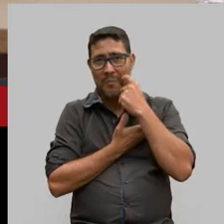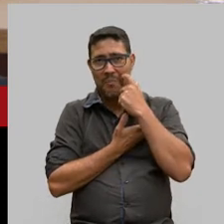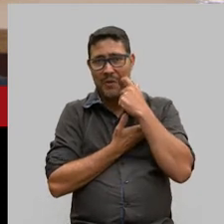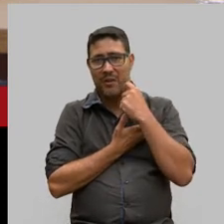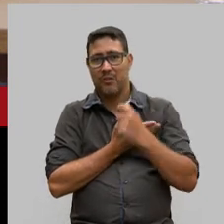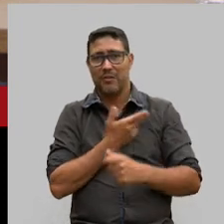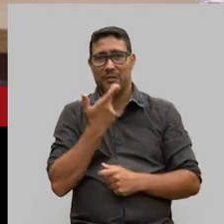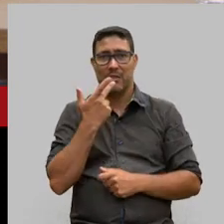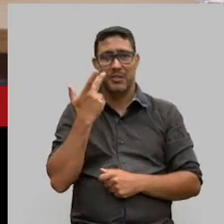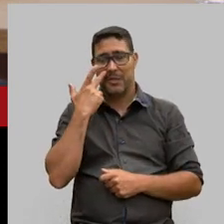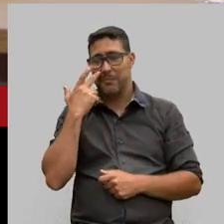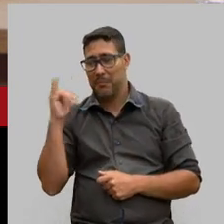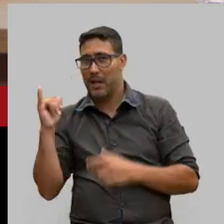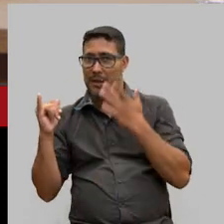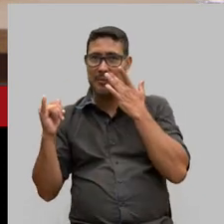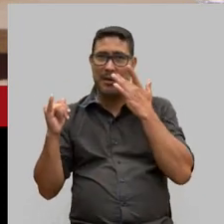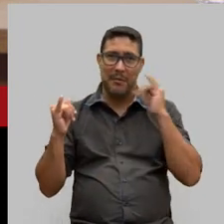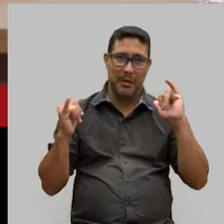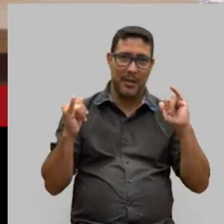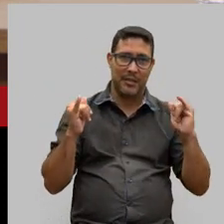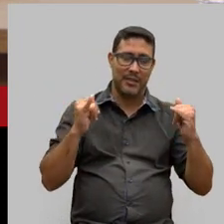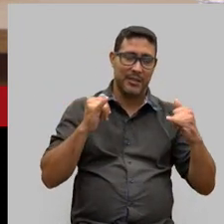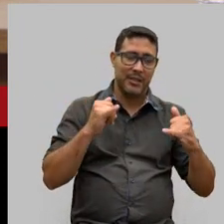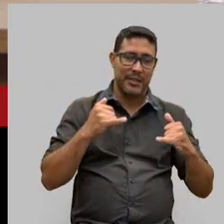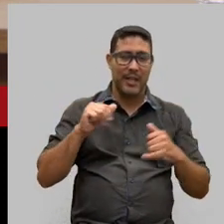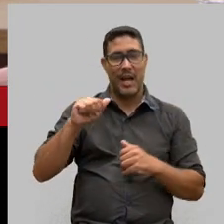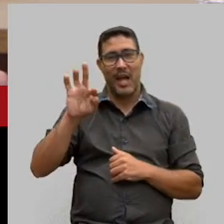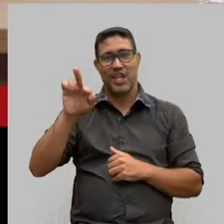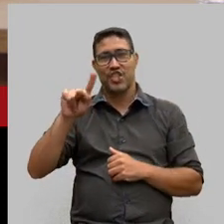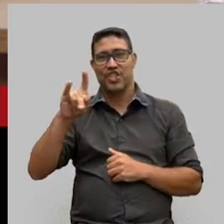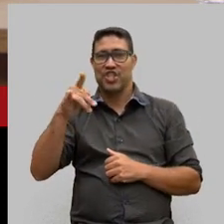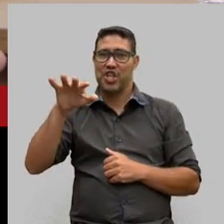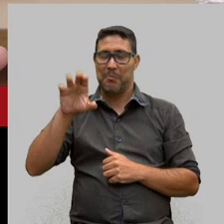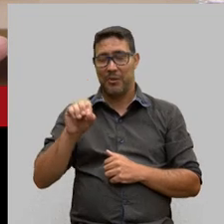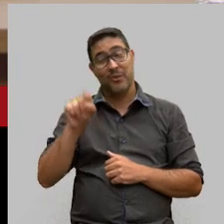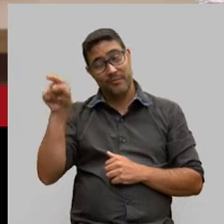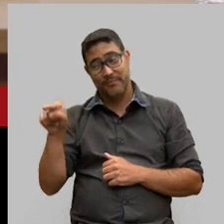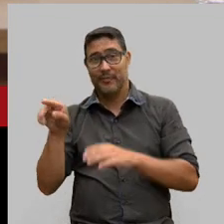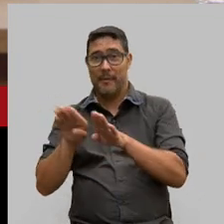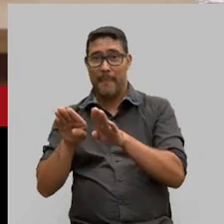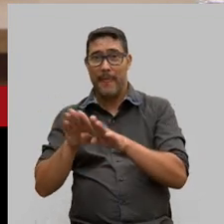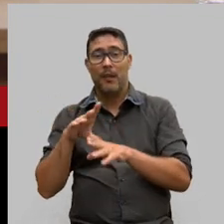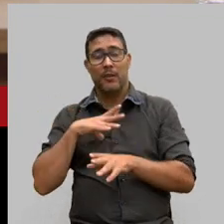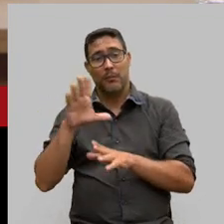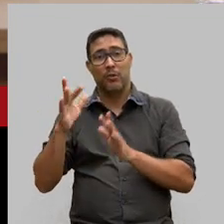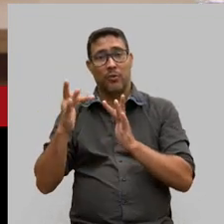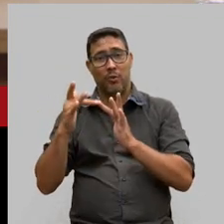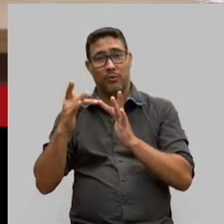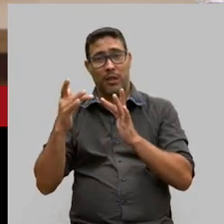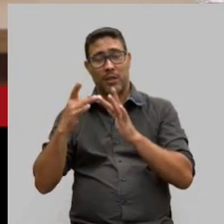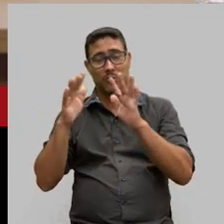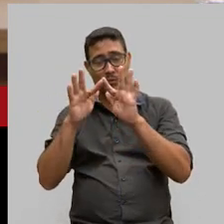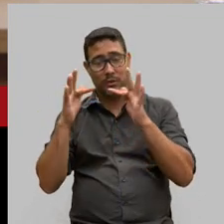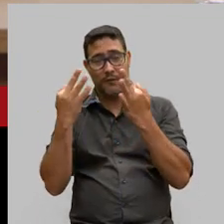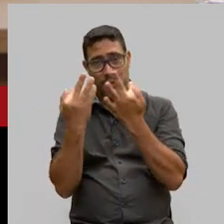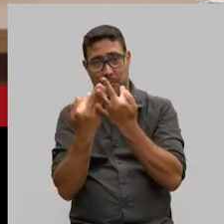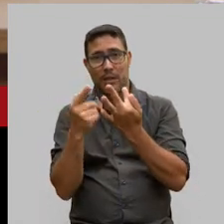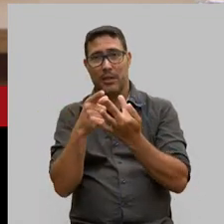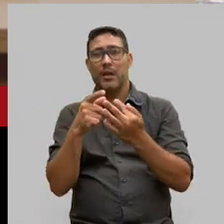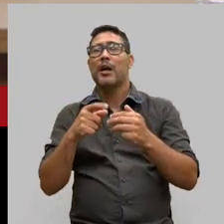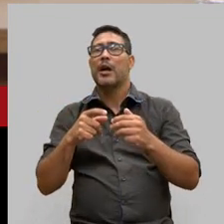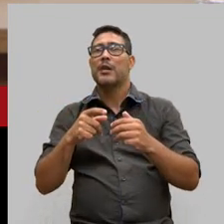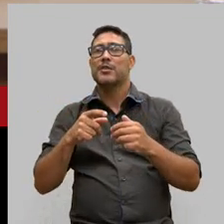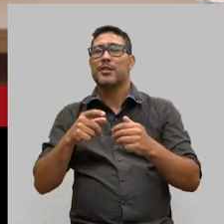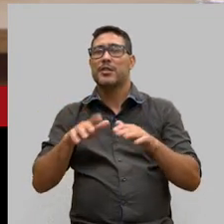pai pai pai né um pai atípico para pai atípico então eu digo eu sempre passo meus contatos pras pras famílias porque a gente acaba misturando